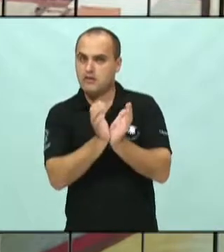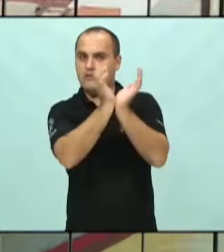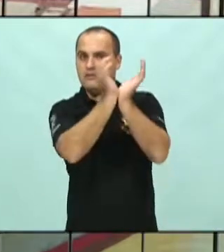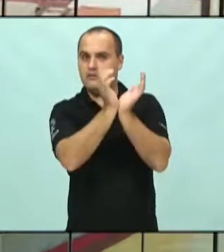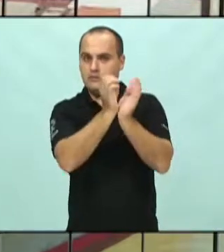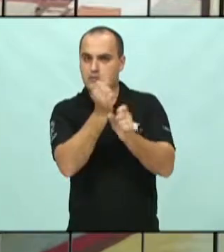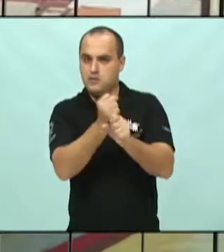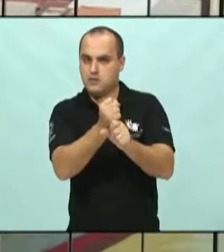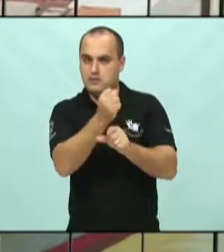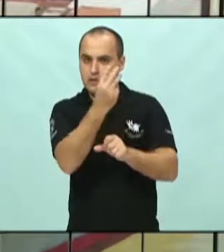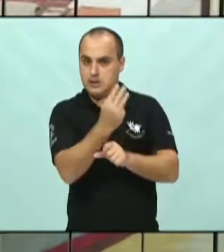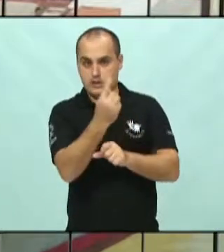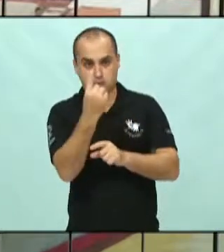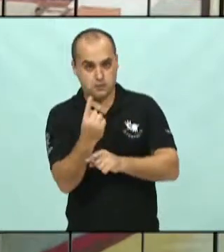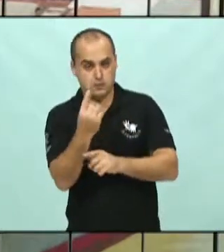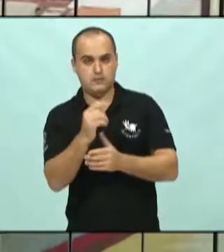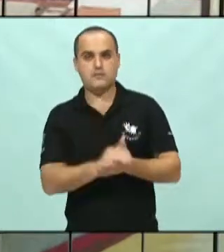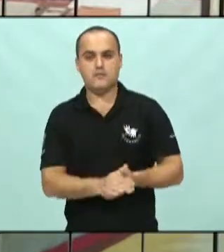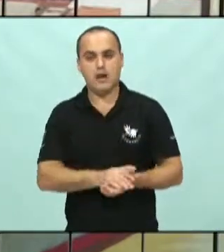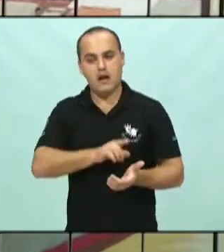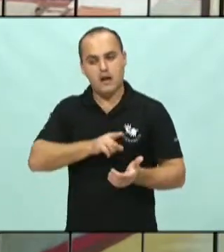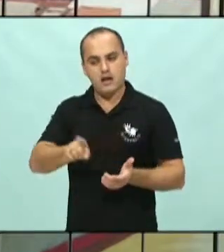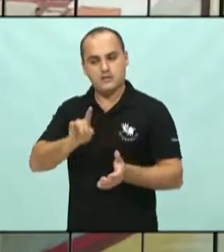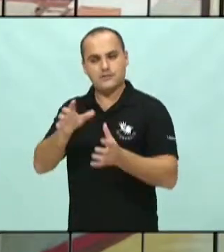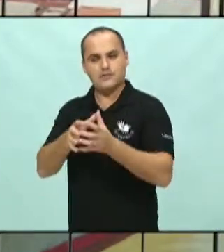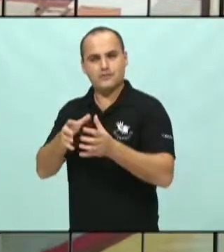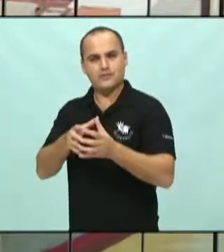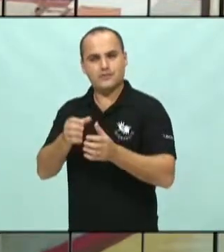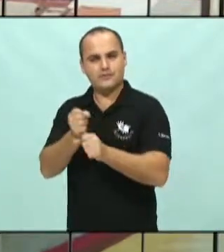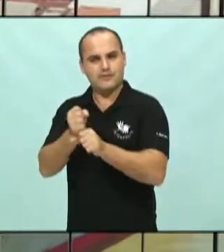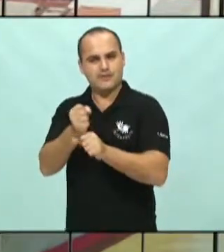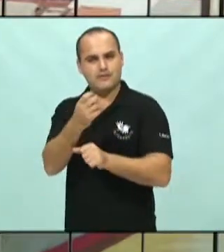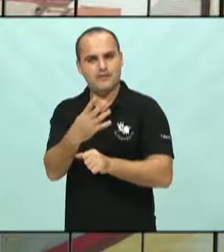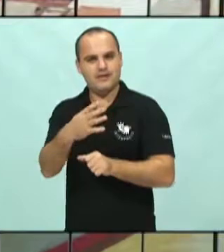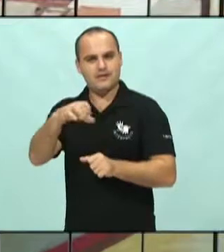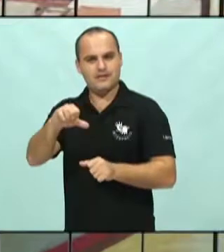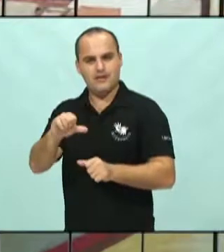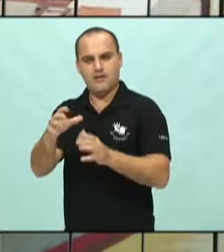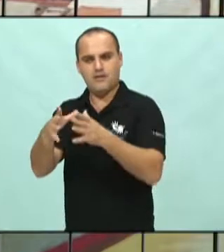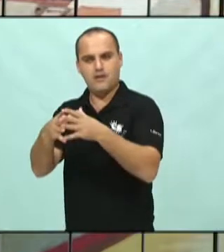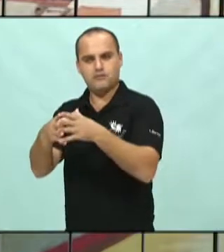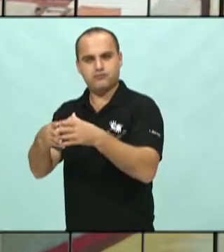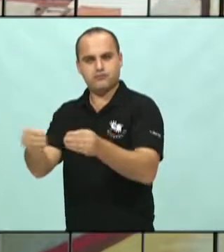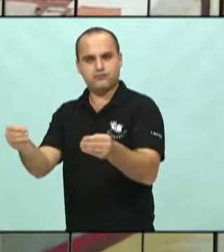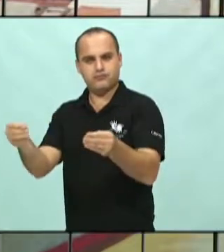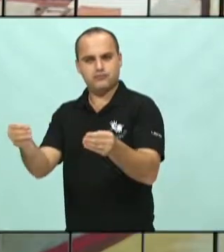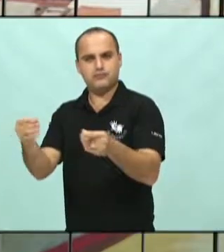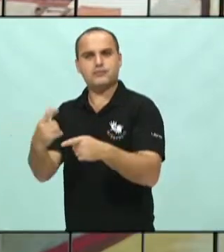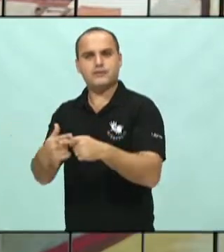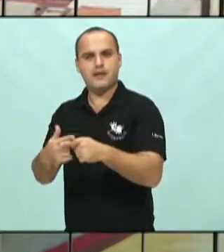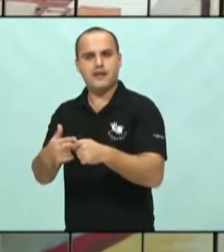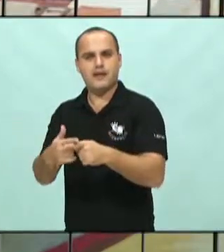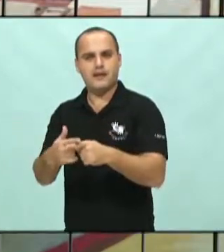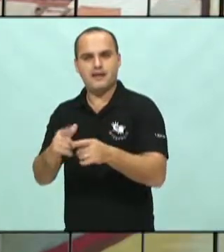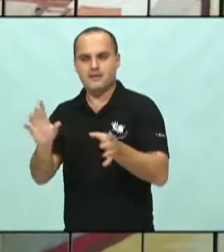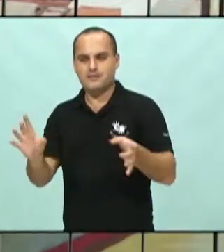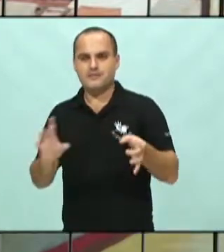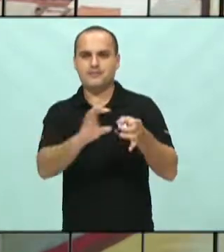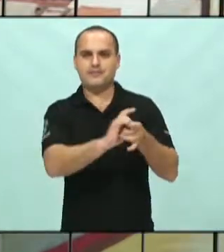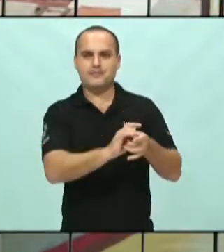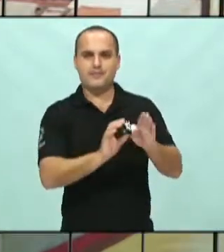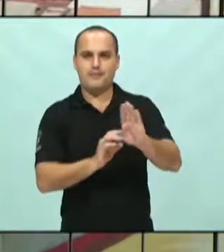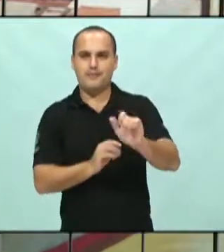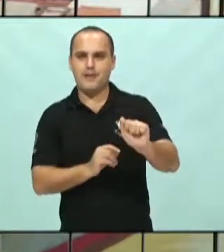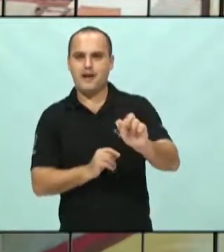campeão catarinense. E esse time em 49 ele deixou de existir porque ele fez uma fusão com o Barroso. E aí o Barroso